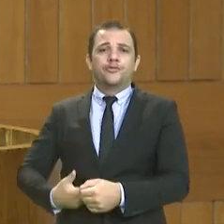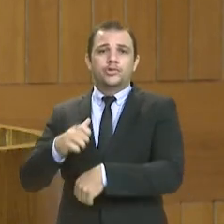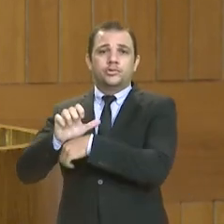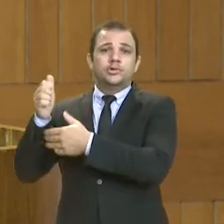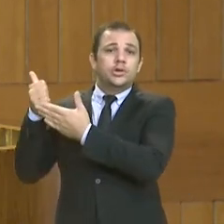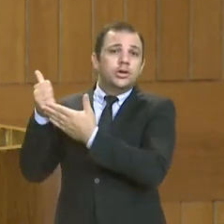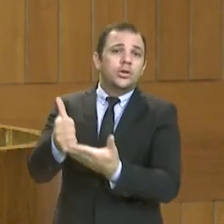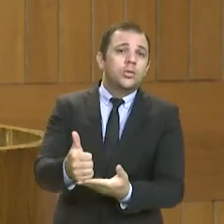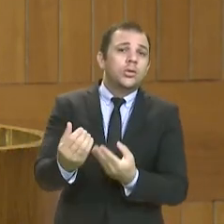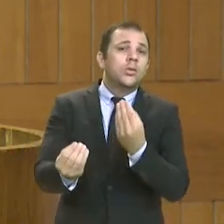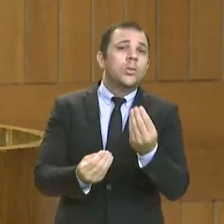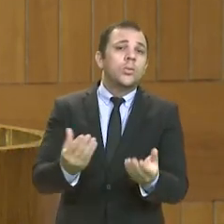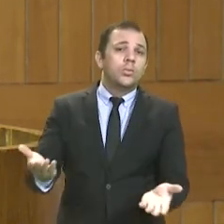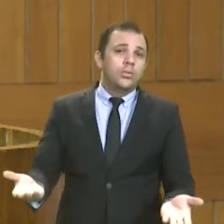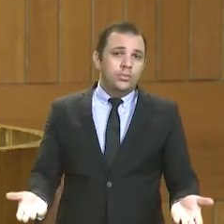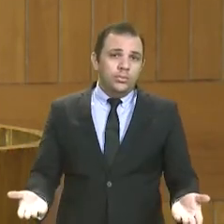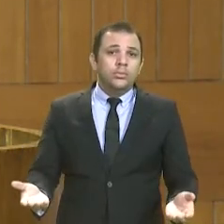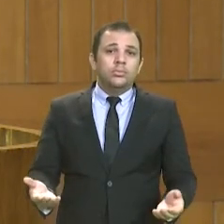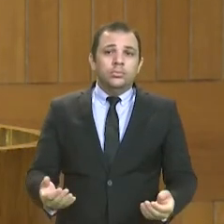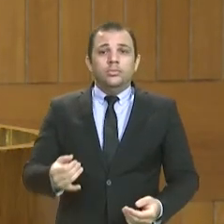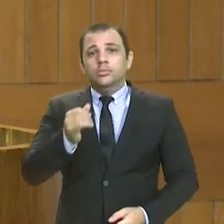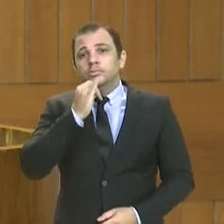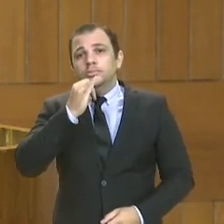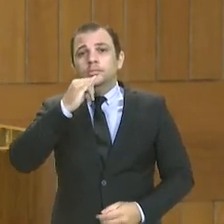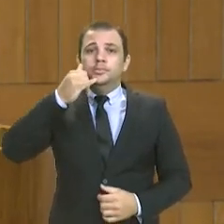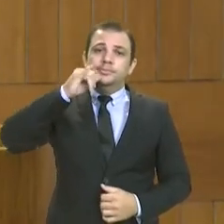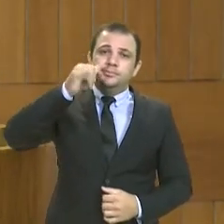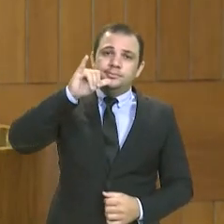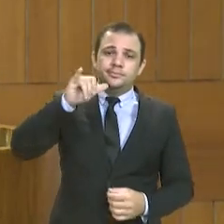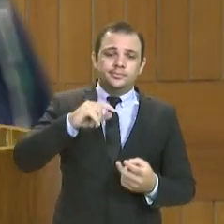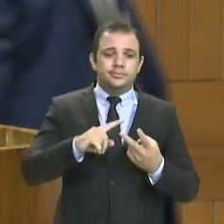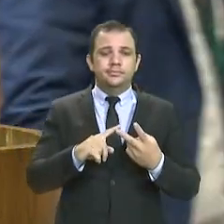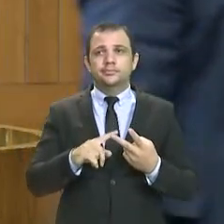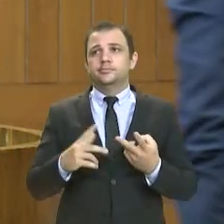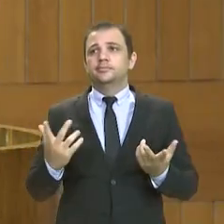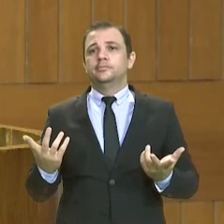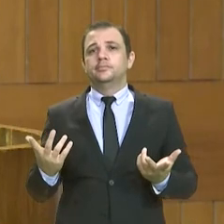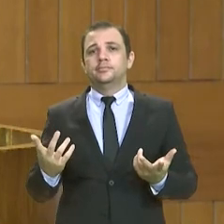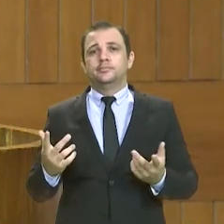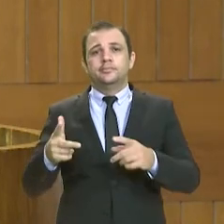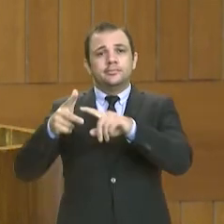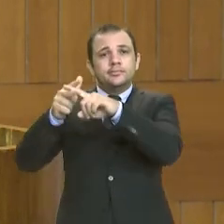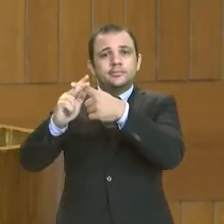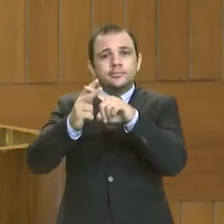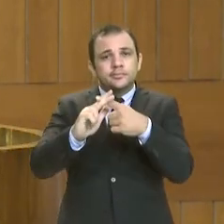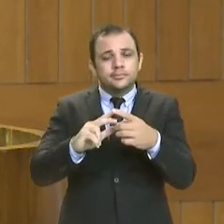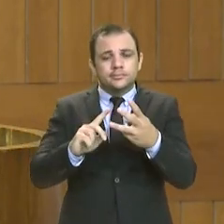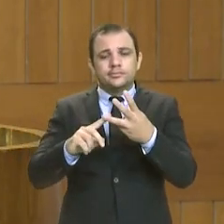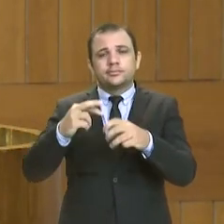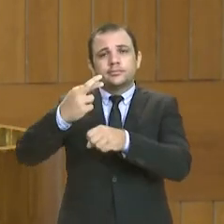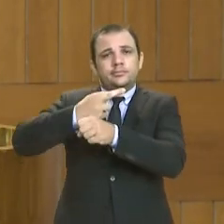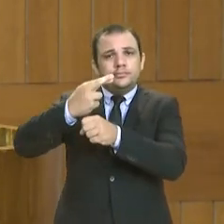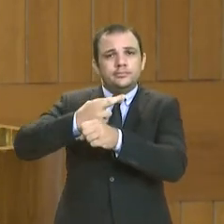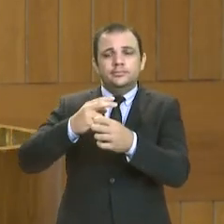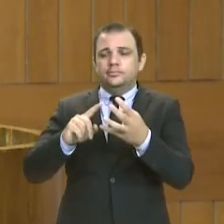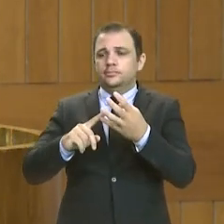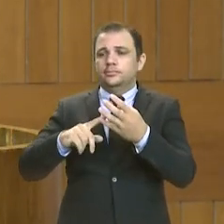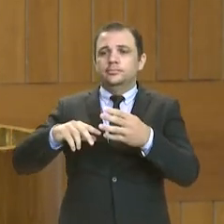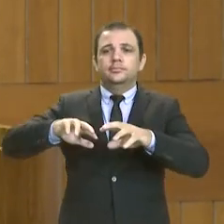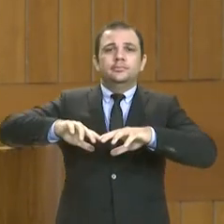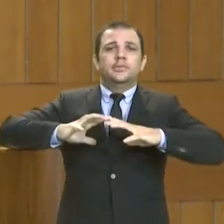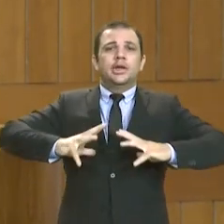Maranhão, tanto na questão da energia, na questão da manutenção, das reformas, da limpeza,